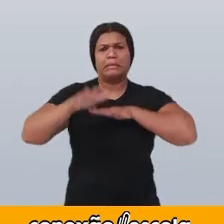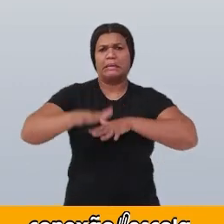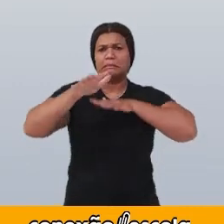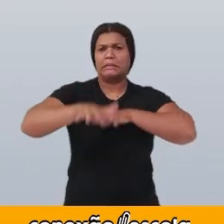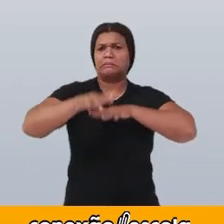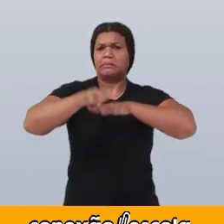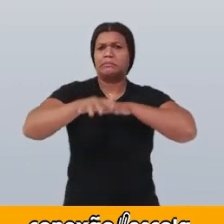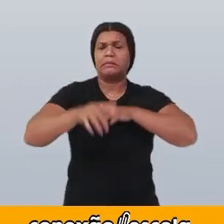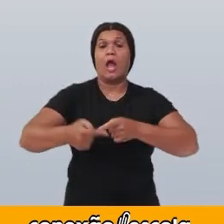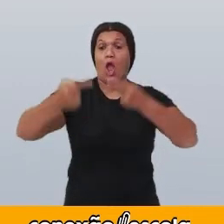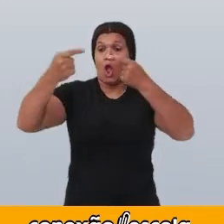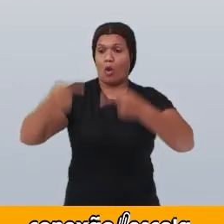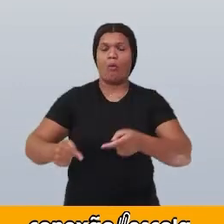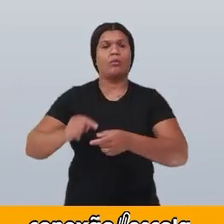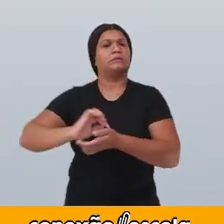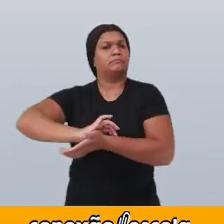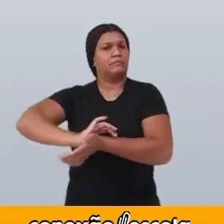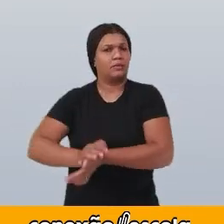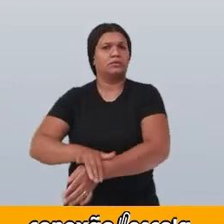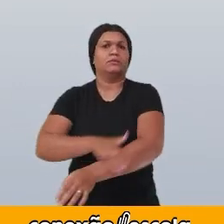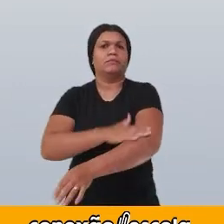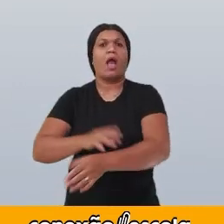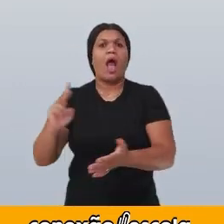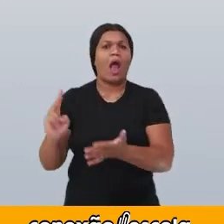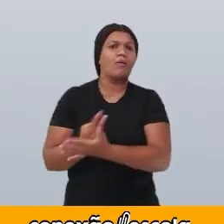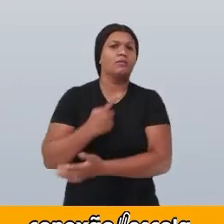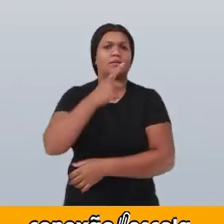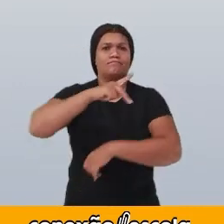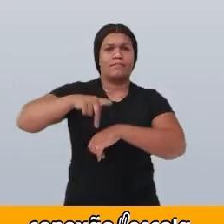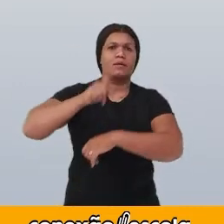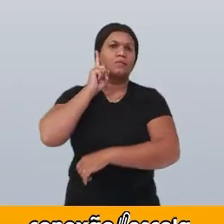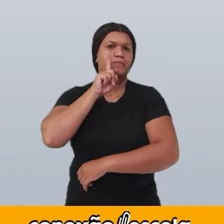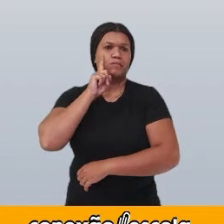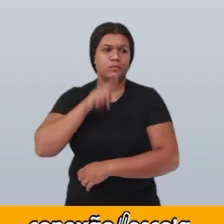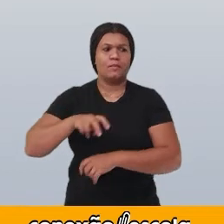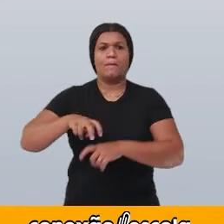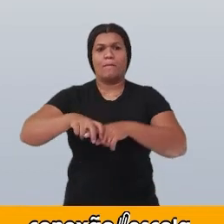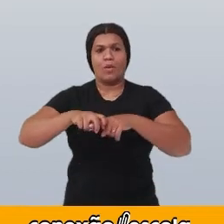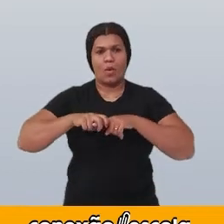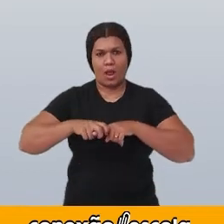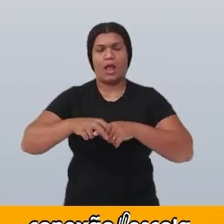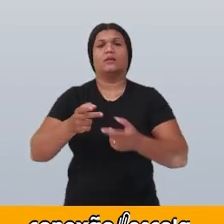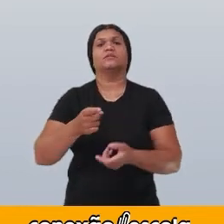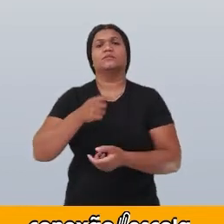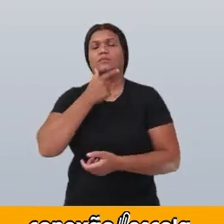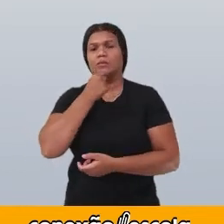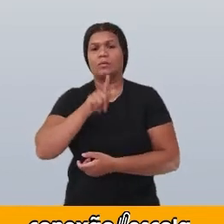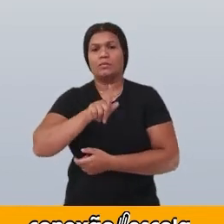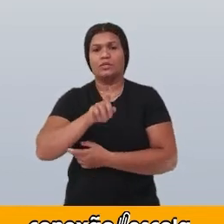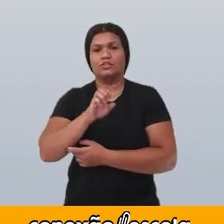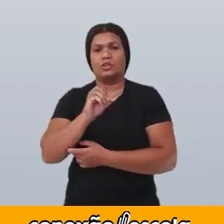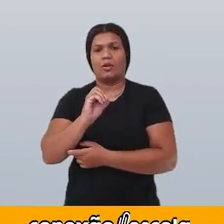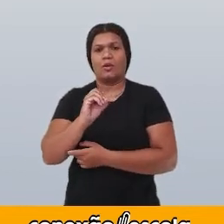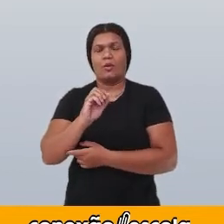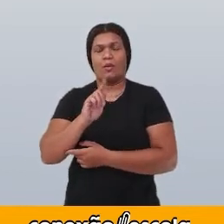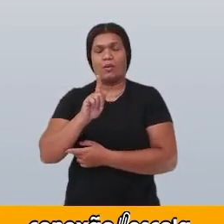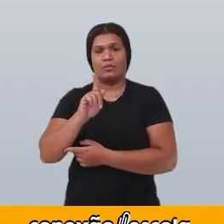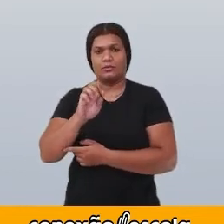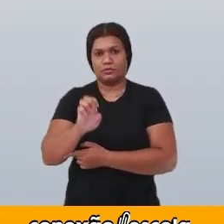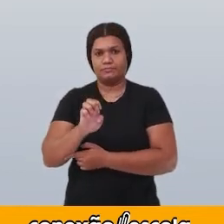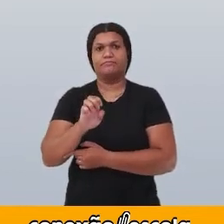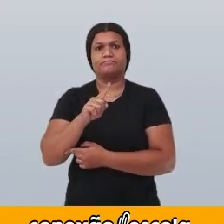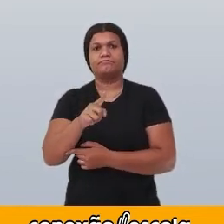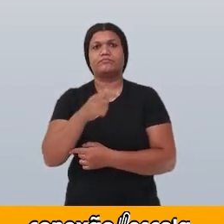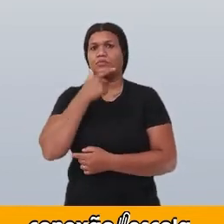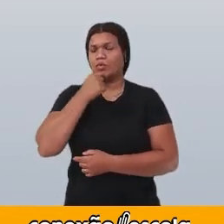Unidos. As manifestações foram motivadas pela morte de George Floyd, um homem negro e desarmado, acusado de